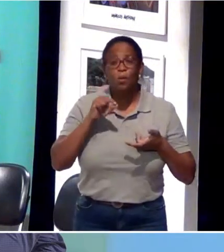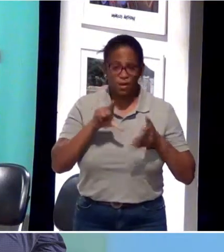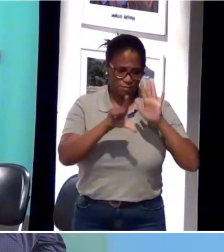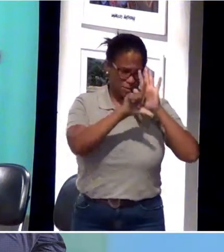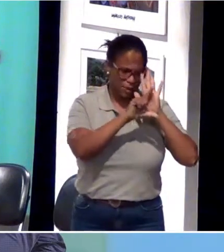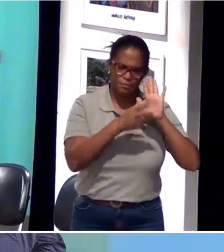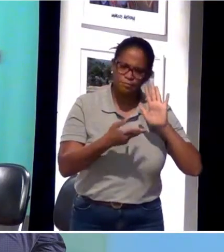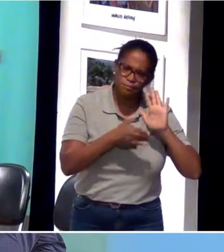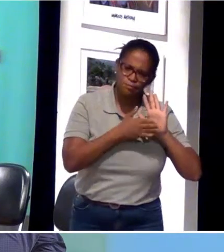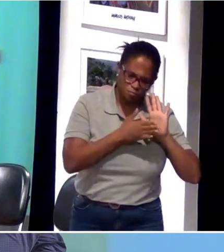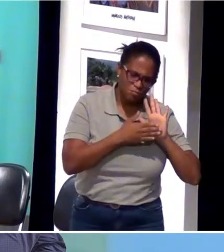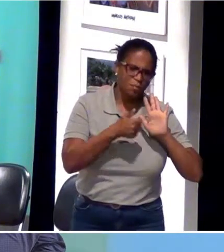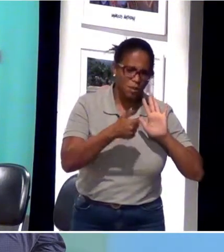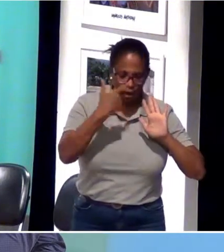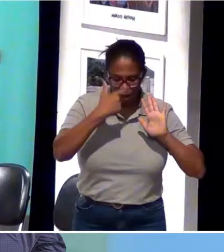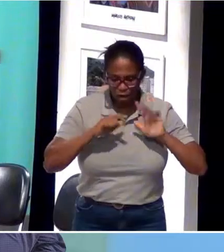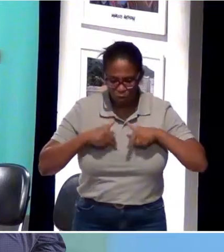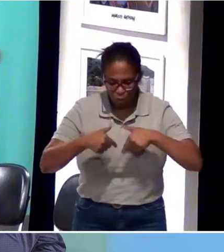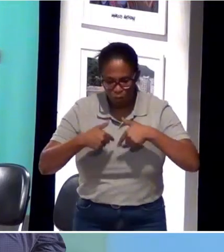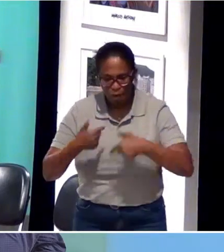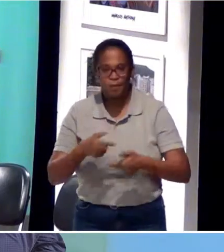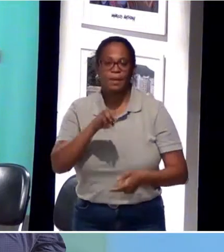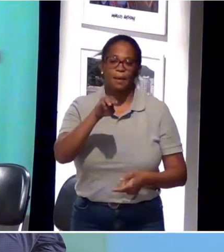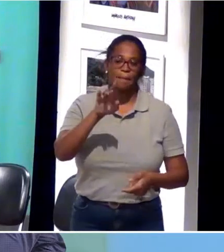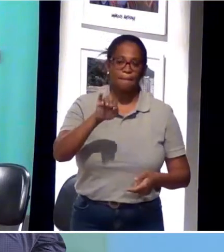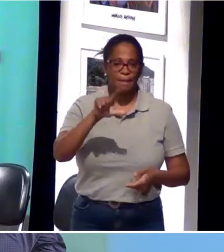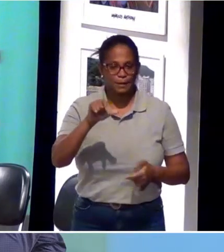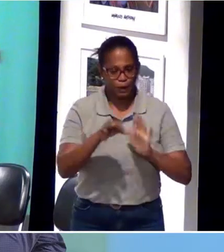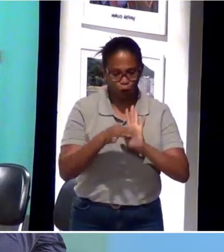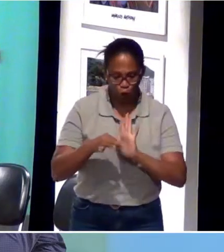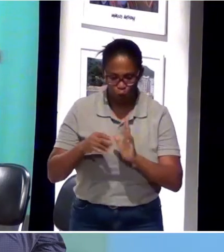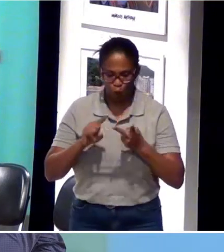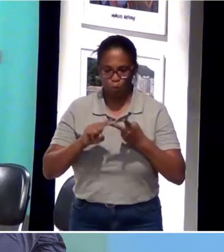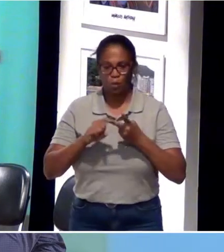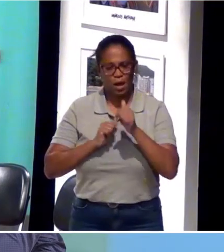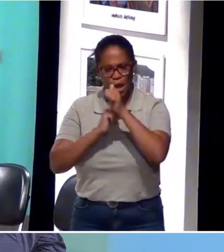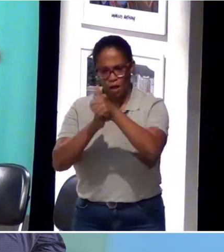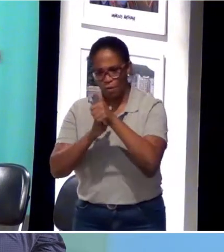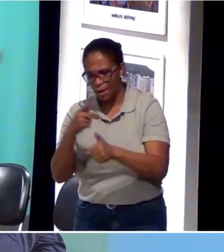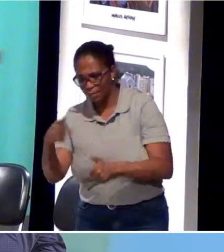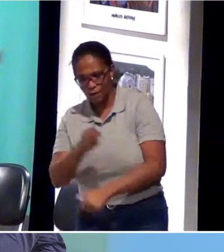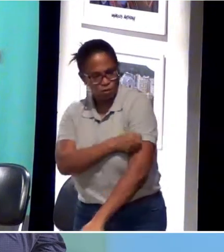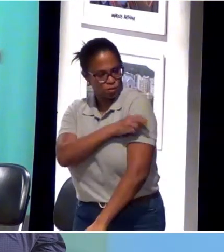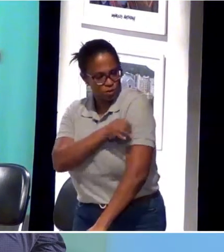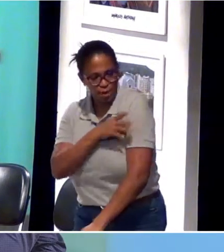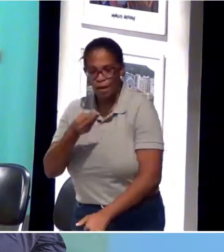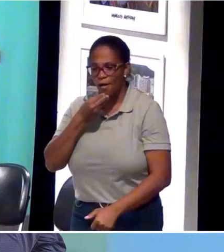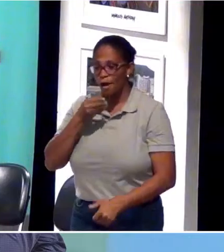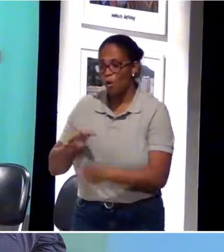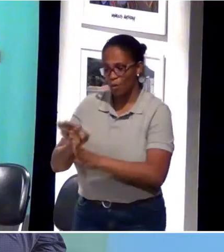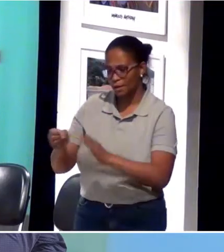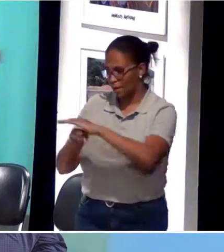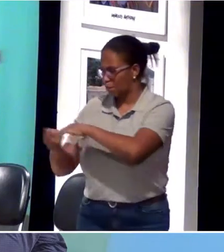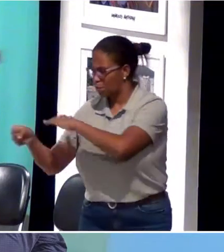você vai ter um papel do pedagogo como a matrícula, o acompanhamento da escolarização e da inserção em cursos profissionalizantes. Mas